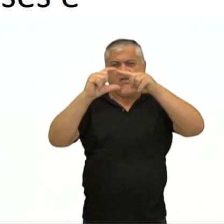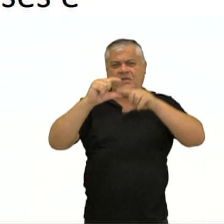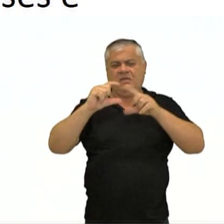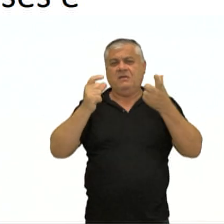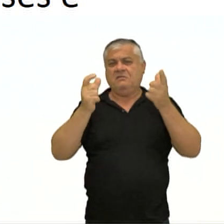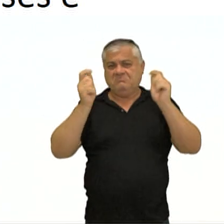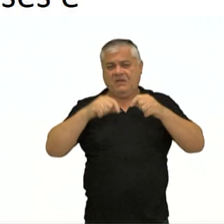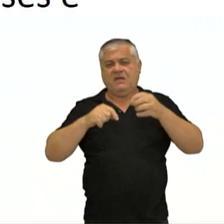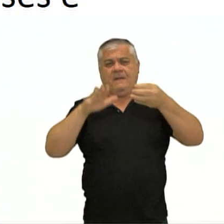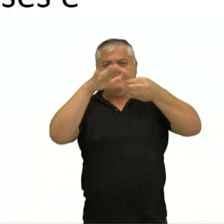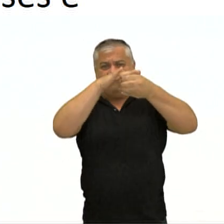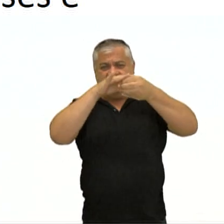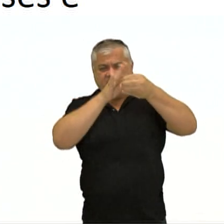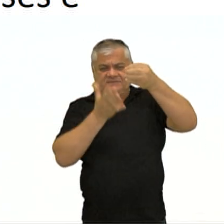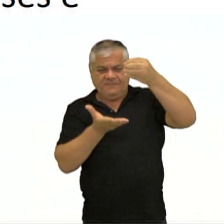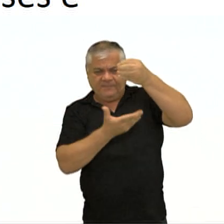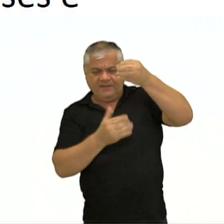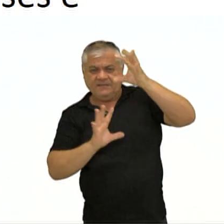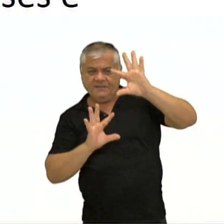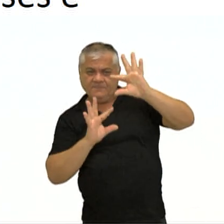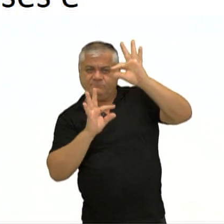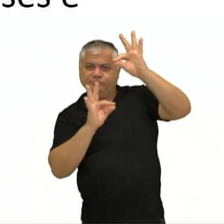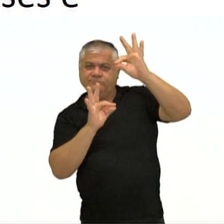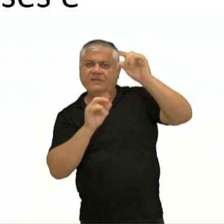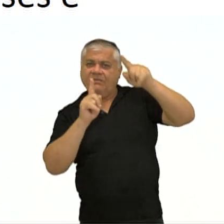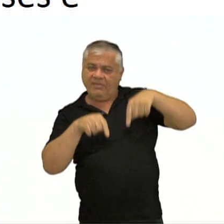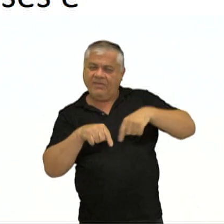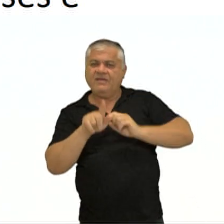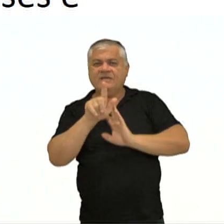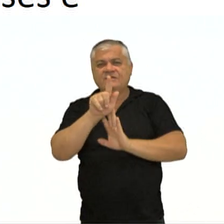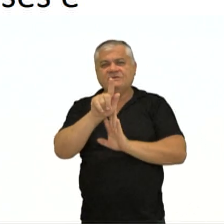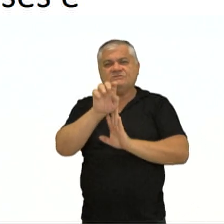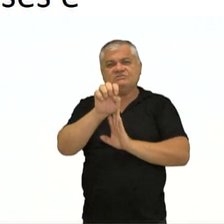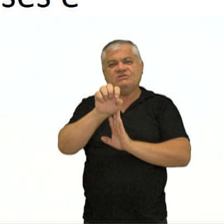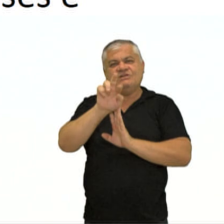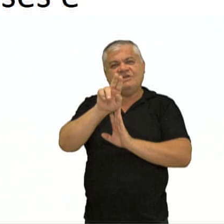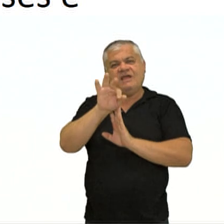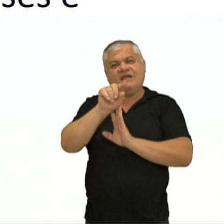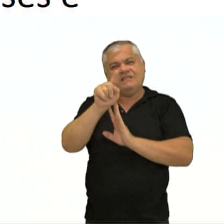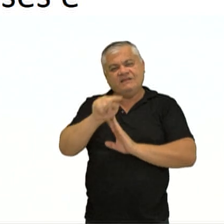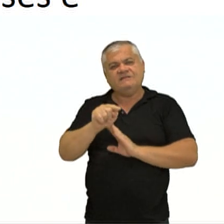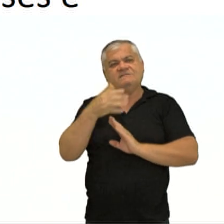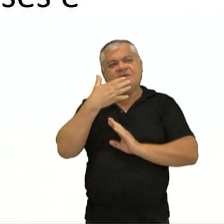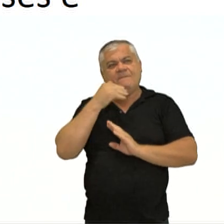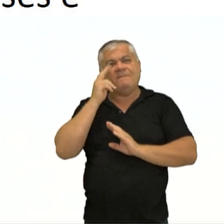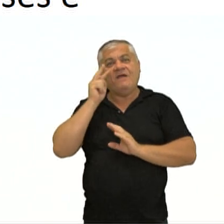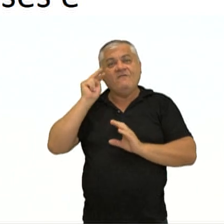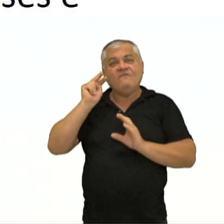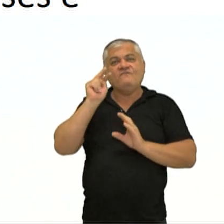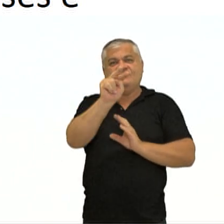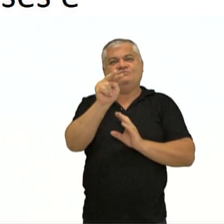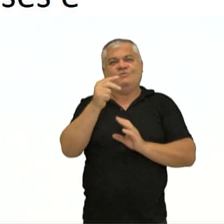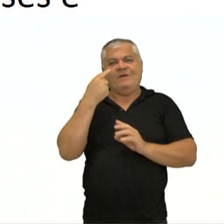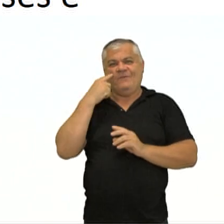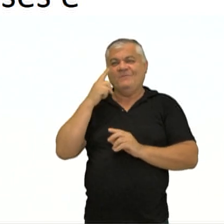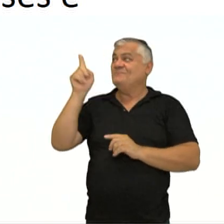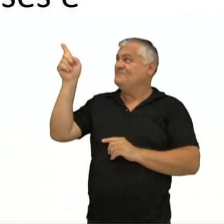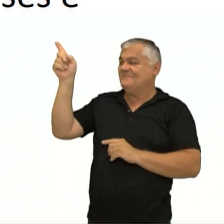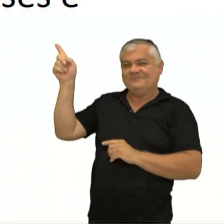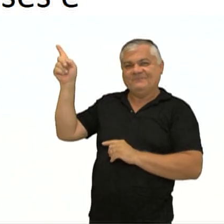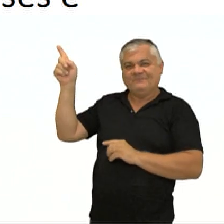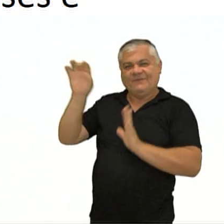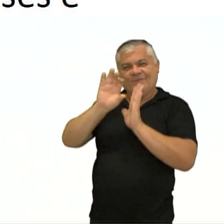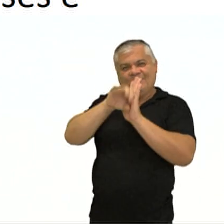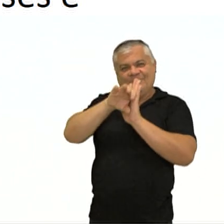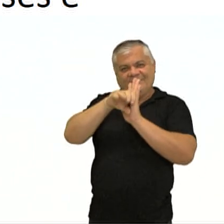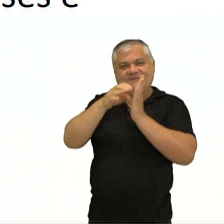une a base de cima com a base de baixo. Mas aqui ficaria mais visual de vocês verem o conceito